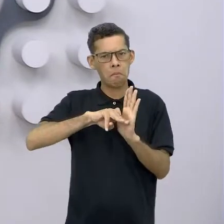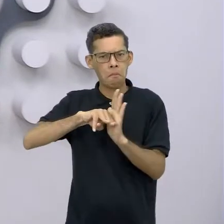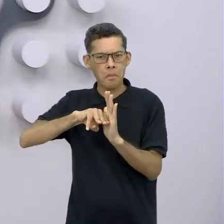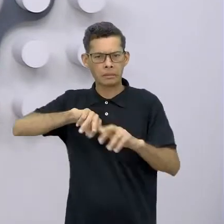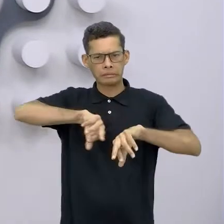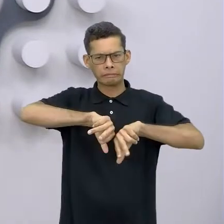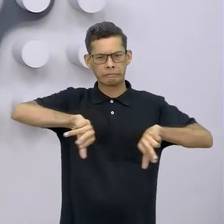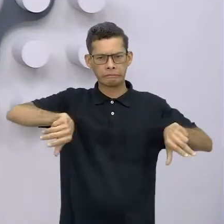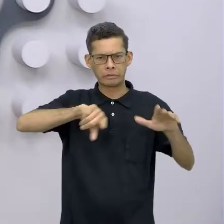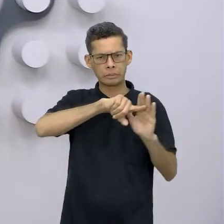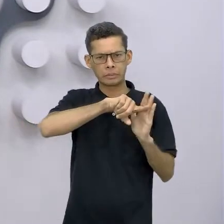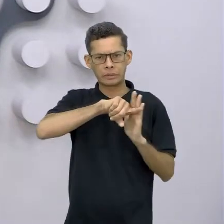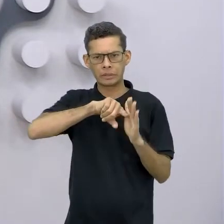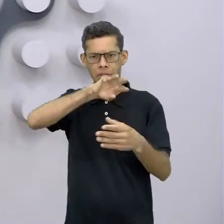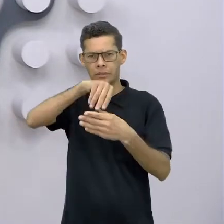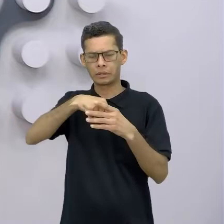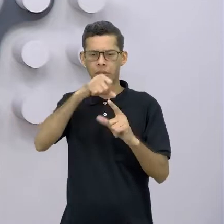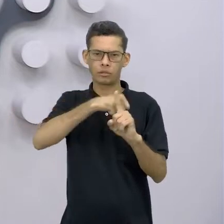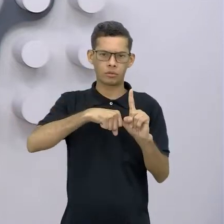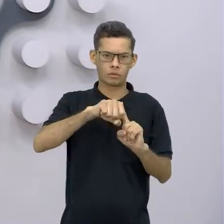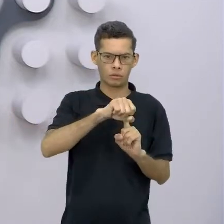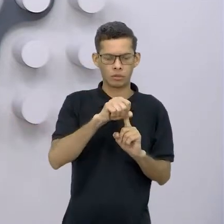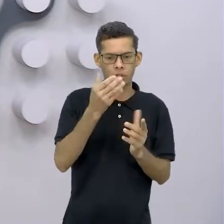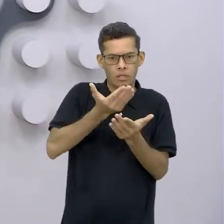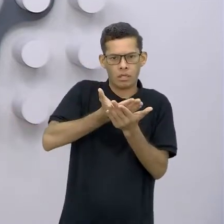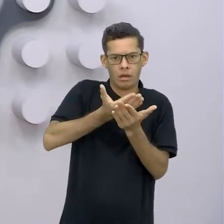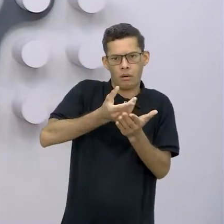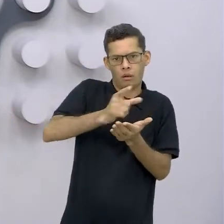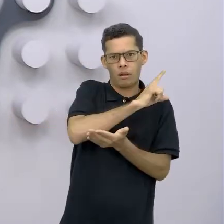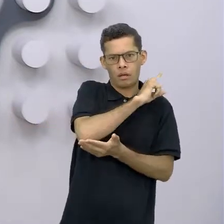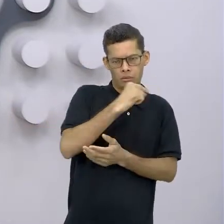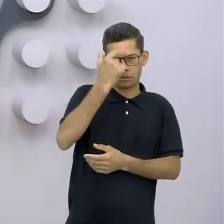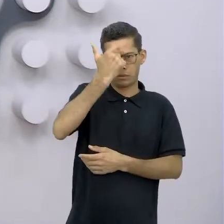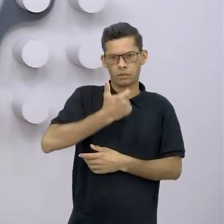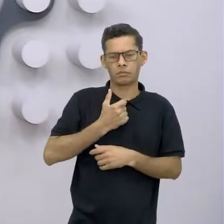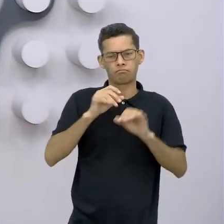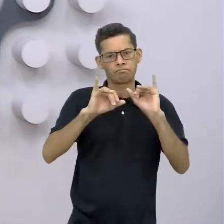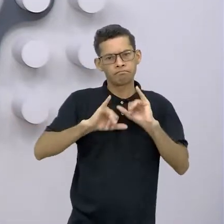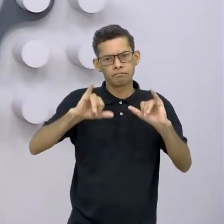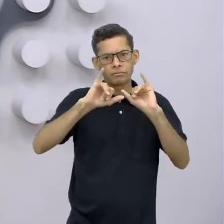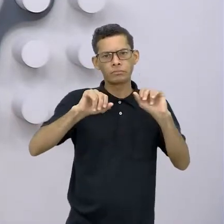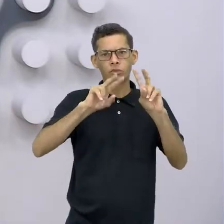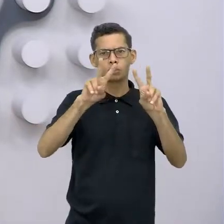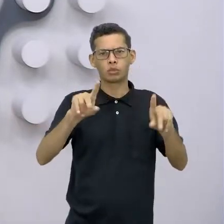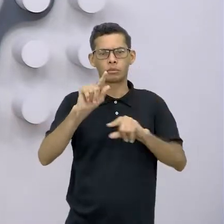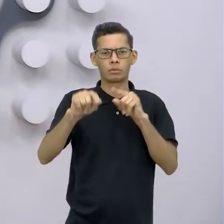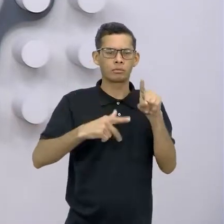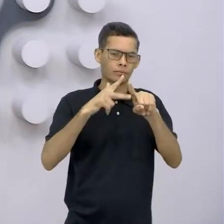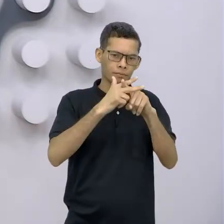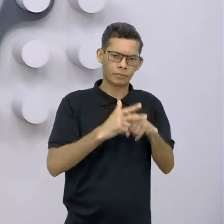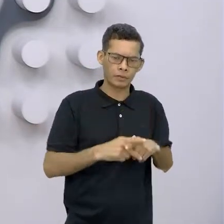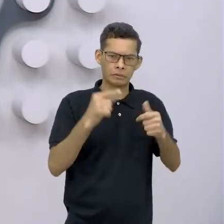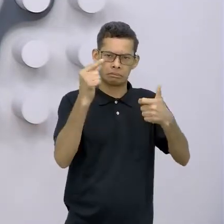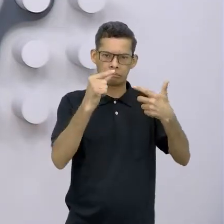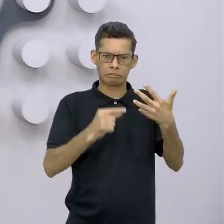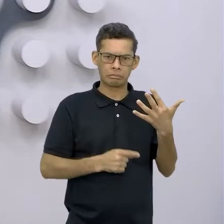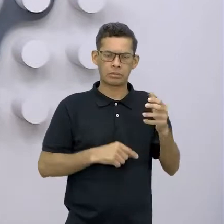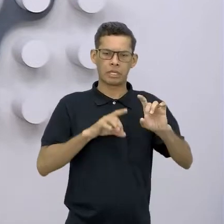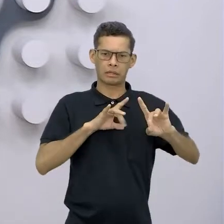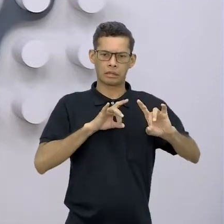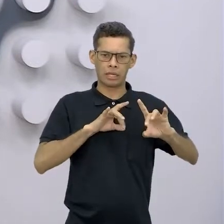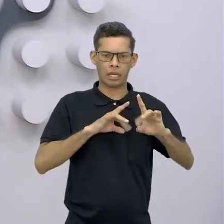em sociologia. E na aula passada eu me referi a alguns instrumentos, algumas técnicas de pesquisa que